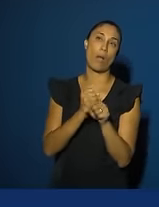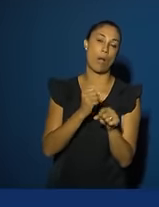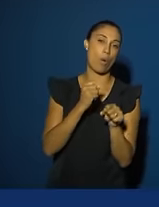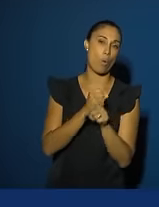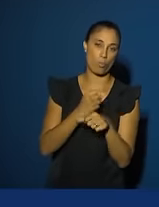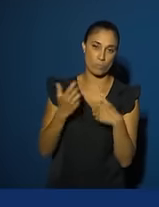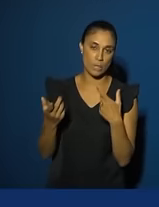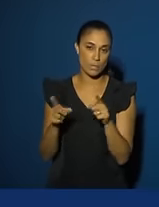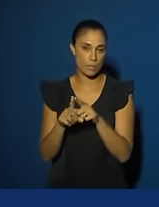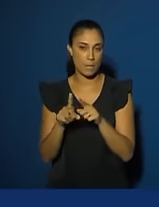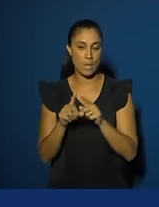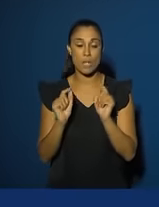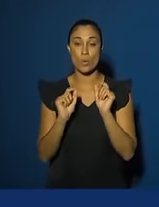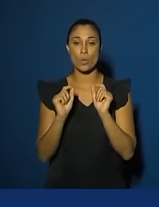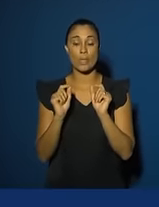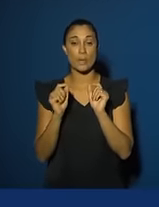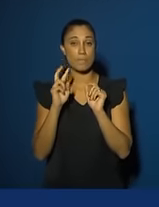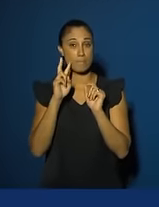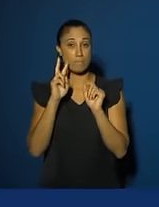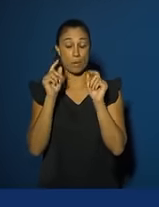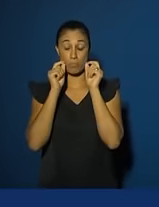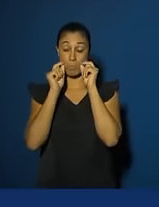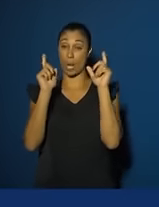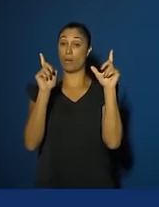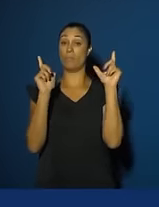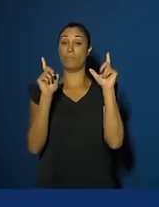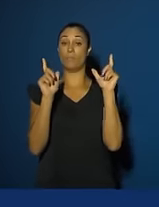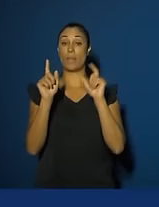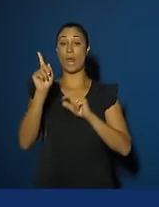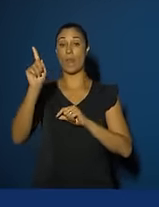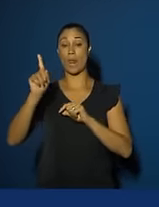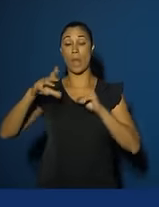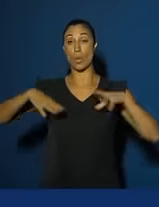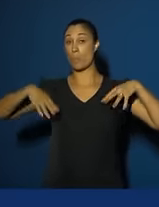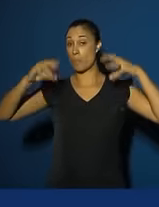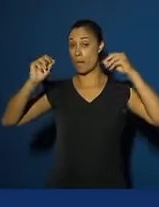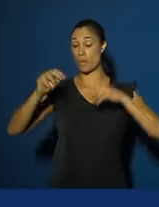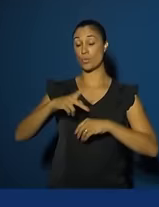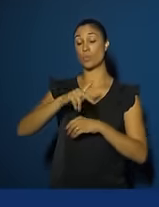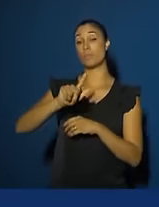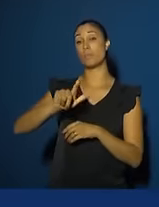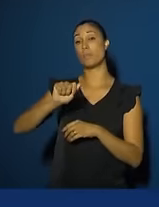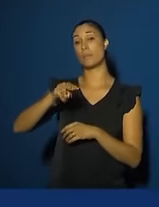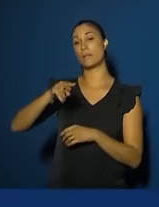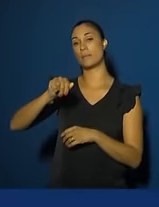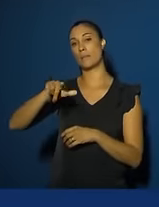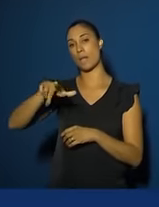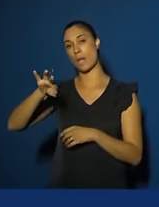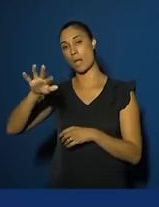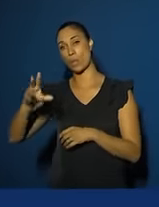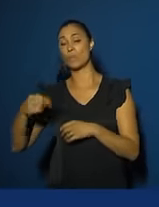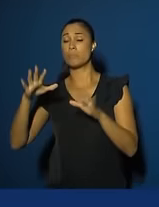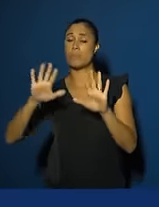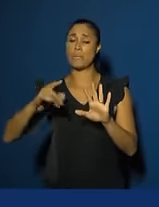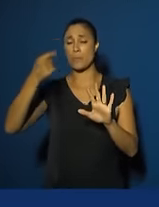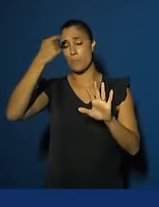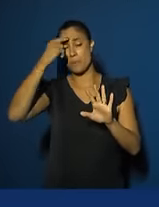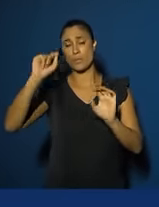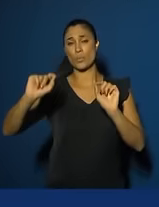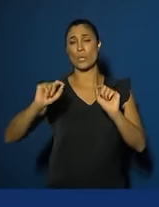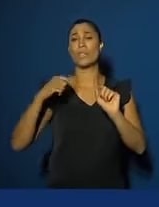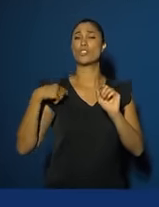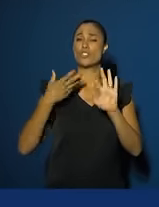o que acendeu um sinal Amarelo lá no Palácio do Planalto mas eu penso que nós passamos